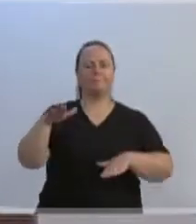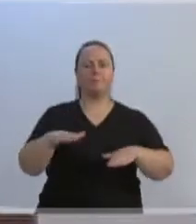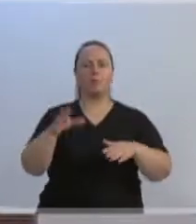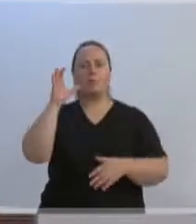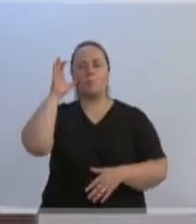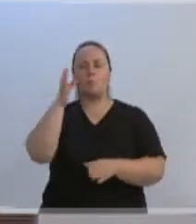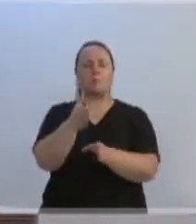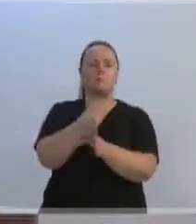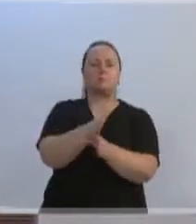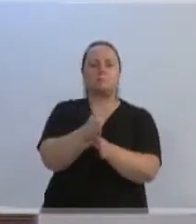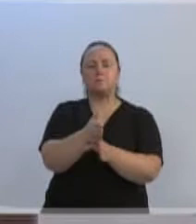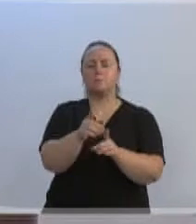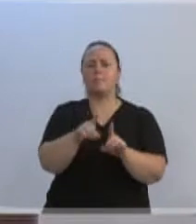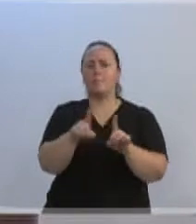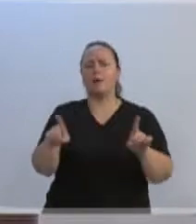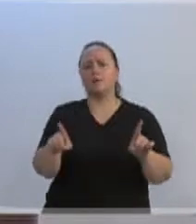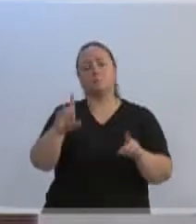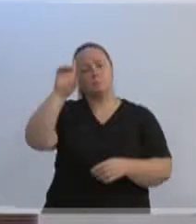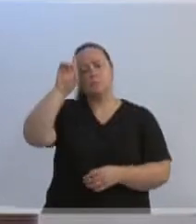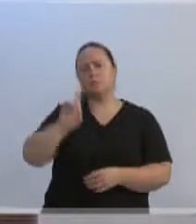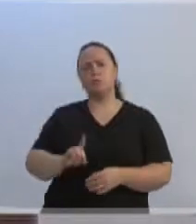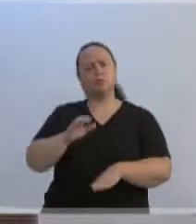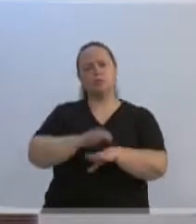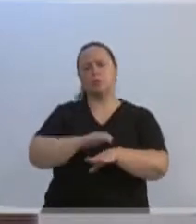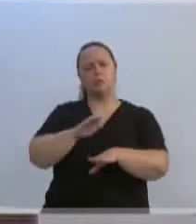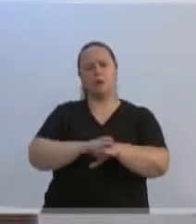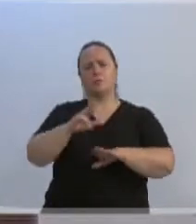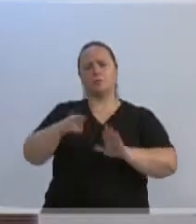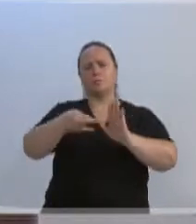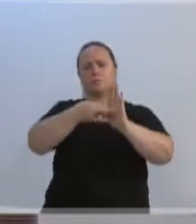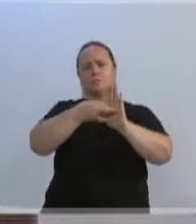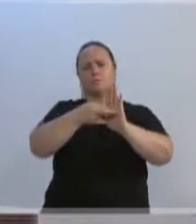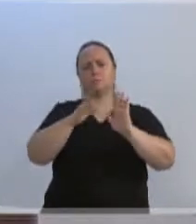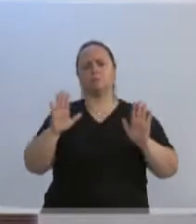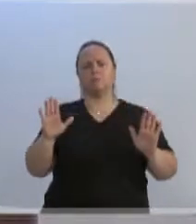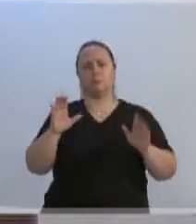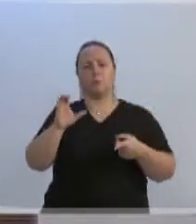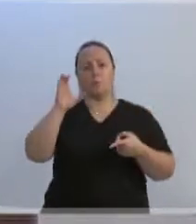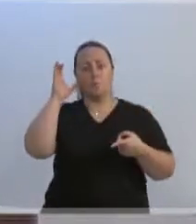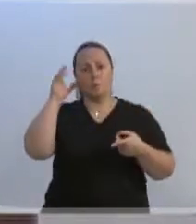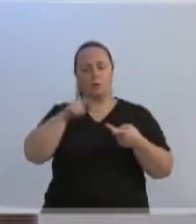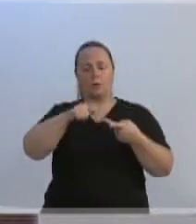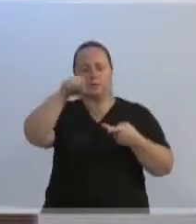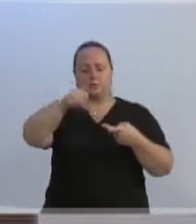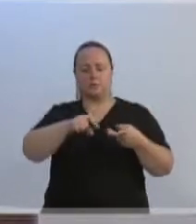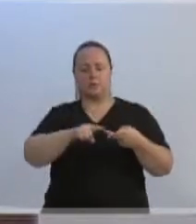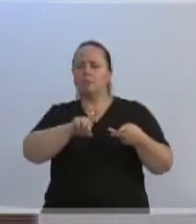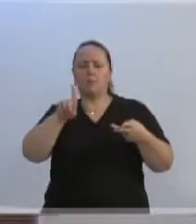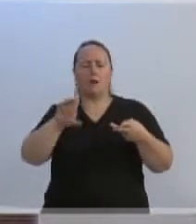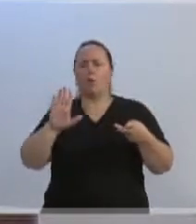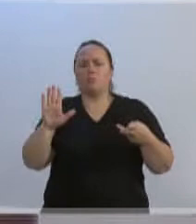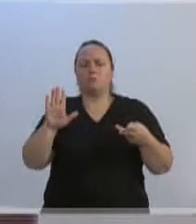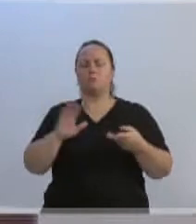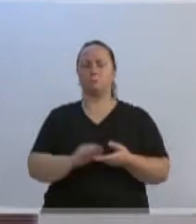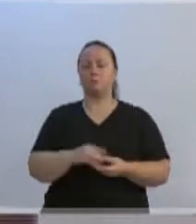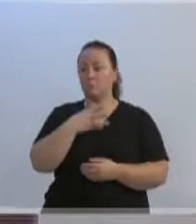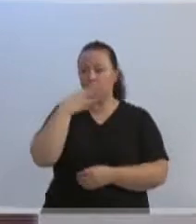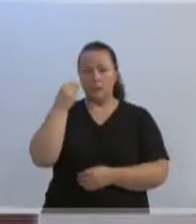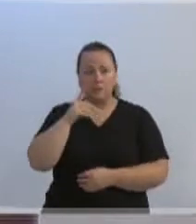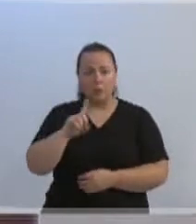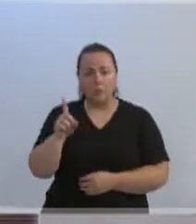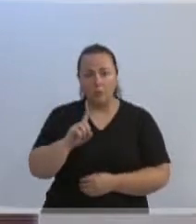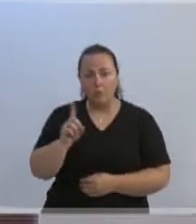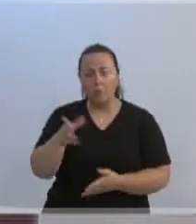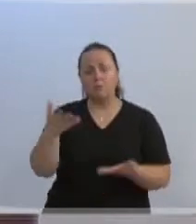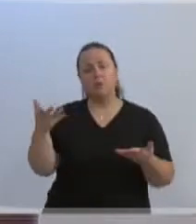cima do muro enfim mas este é o direito regimental que temos aqui a abstenção sim ou não e se alguém não gosta vai ter que